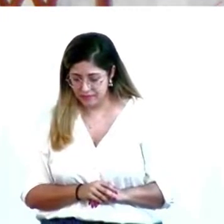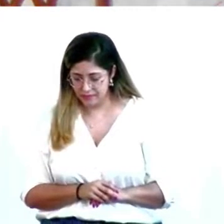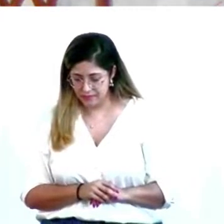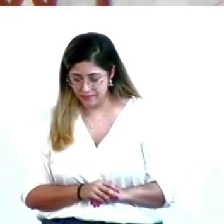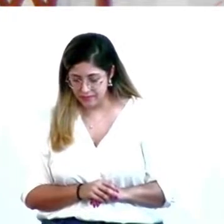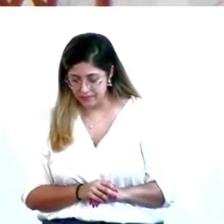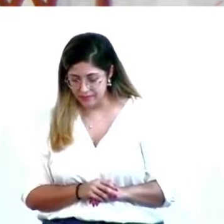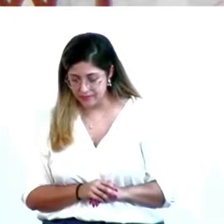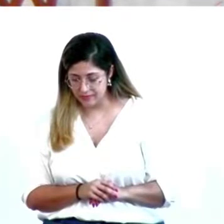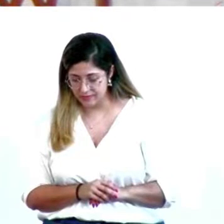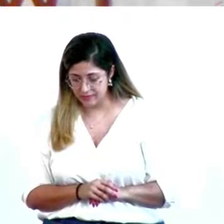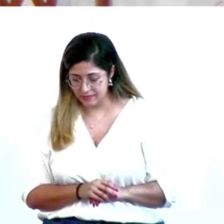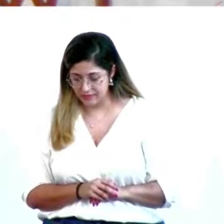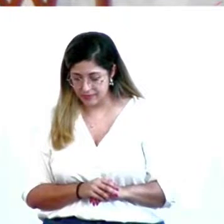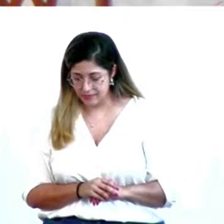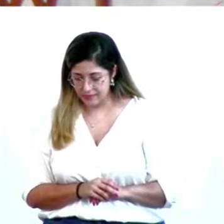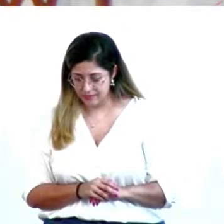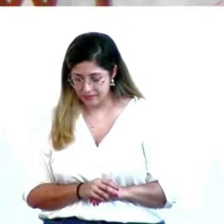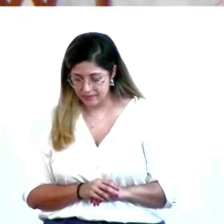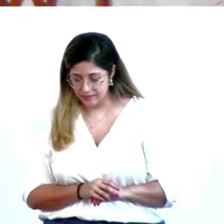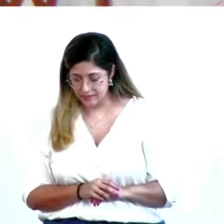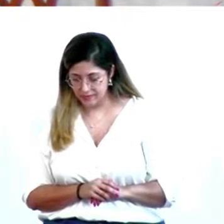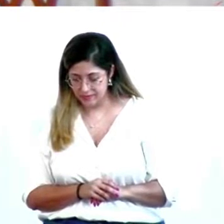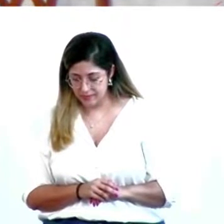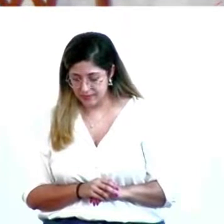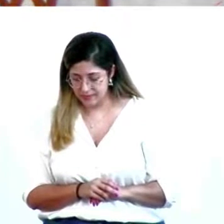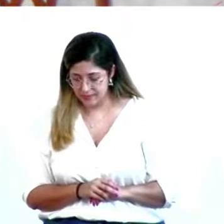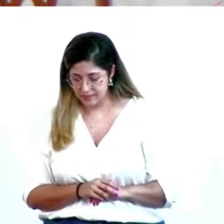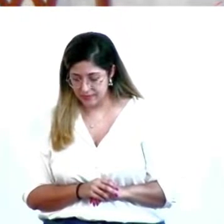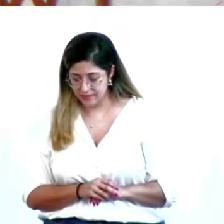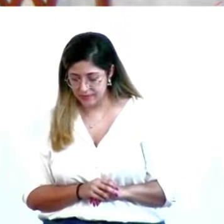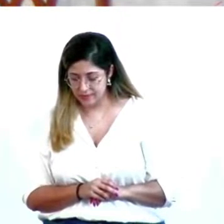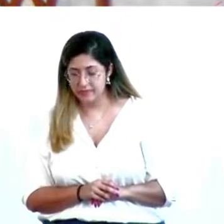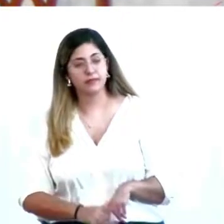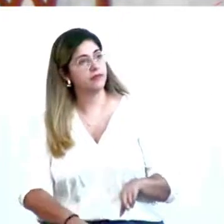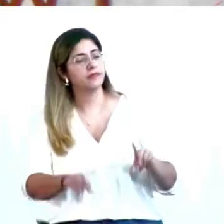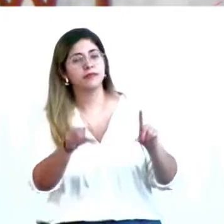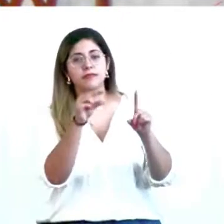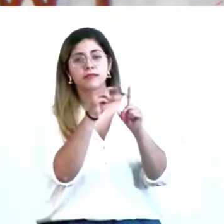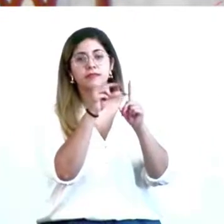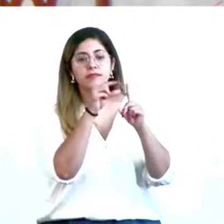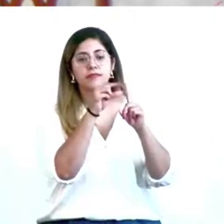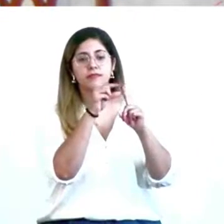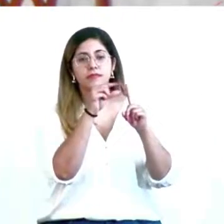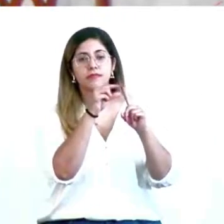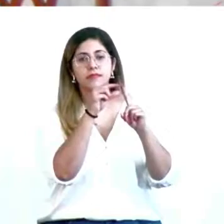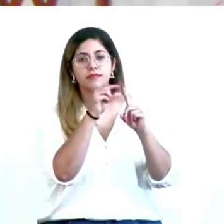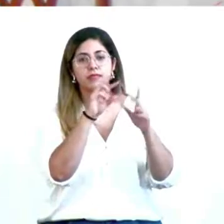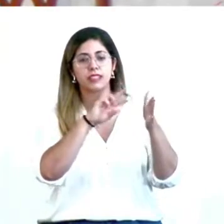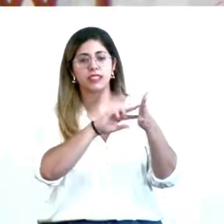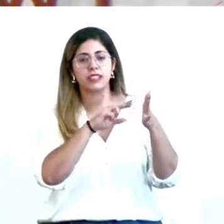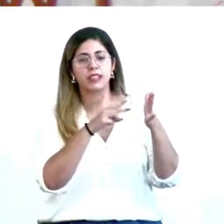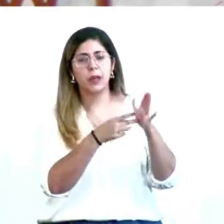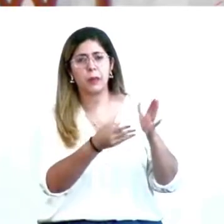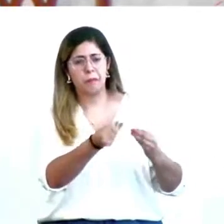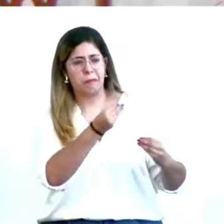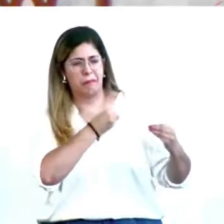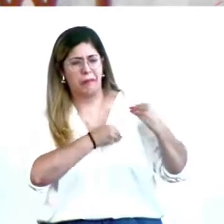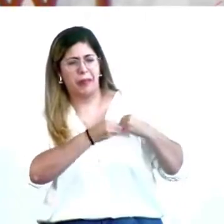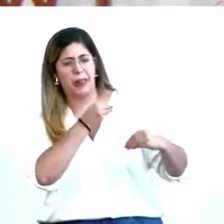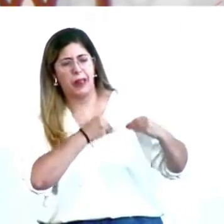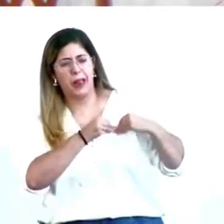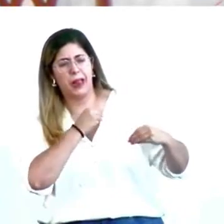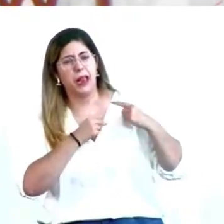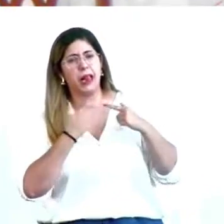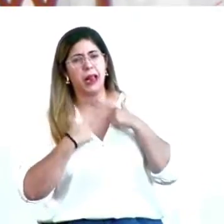porneia, e a palavra impureza aqui é acatarsia. Ambas